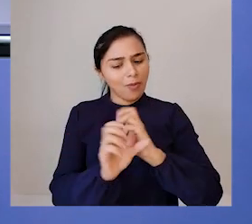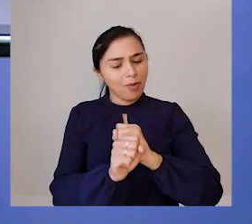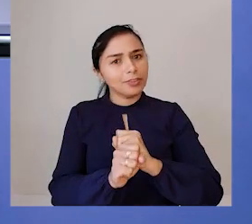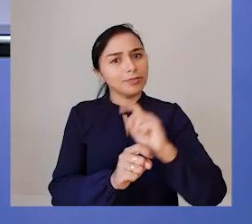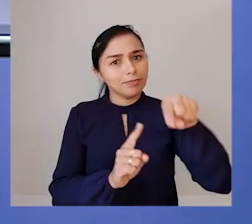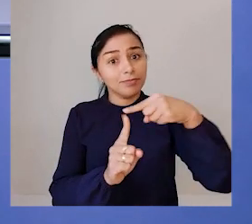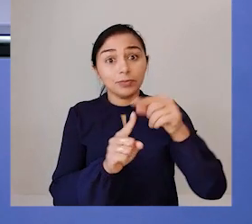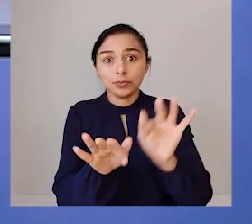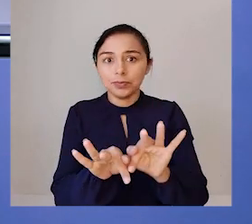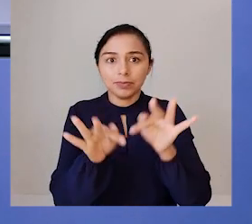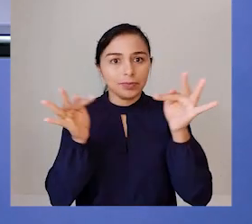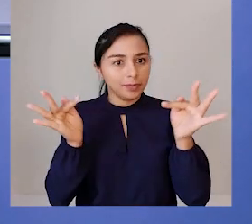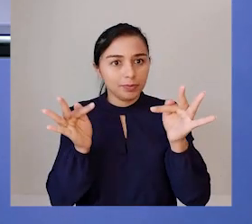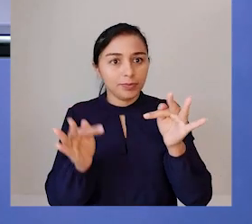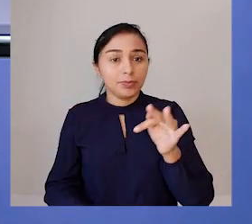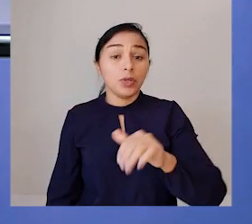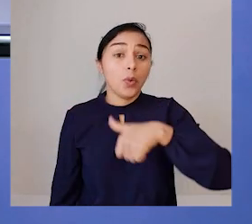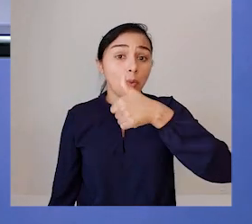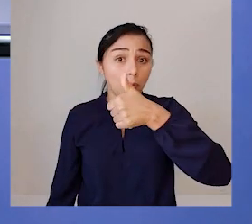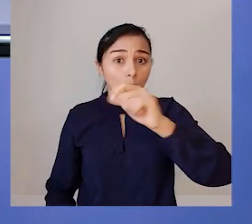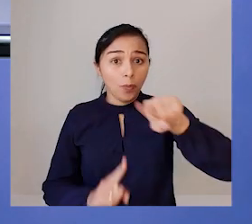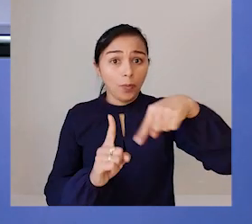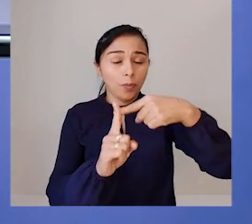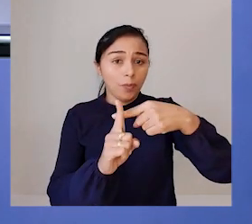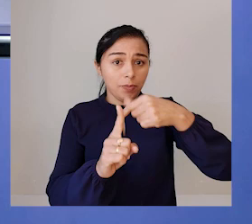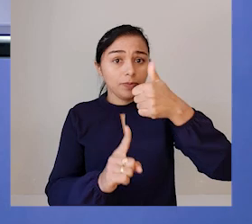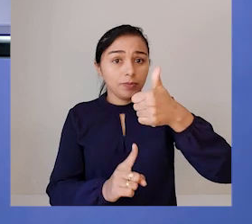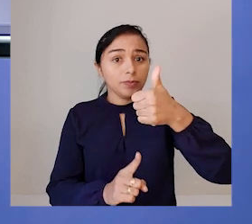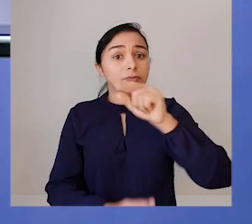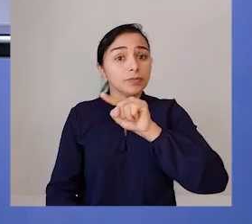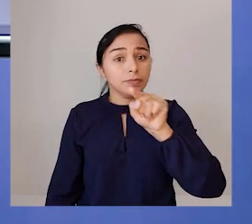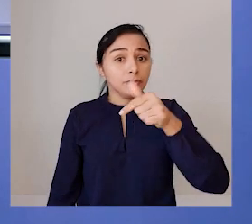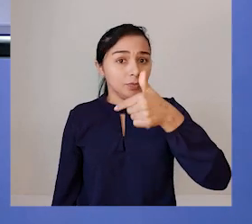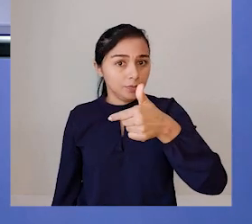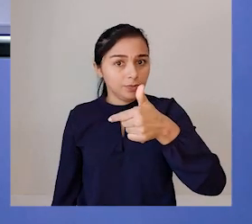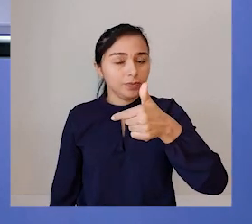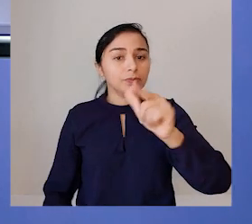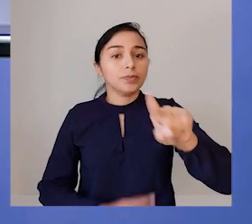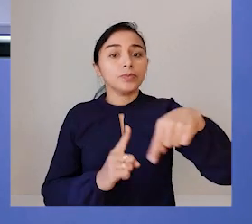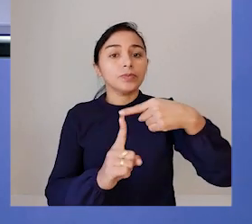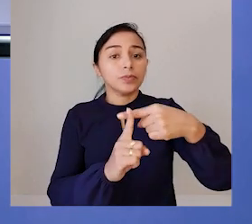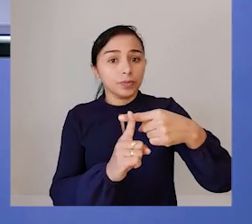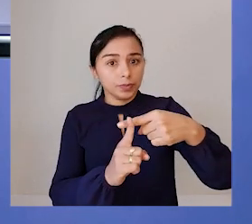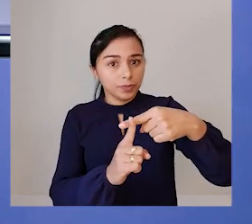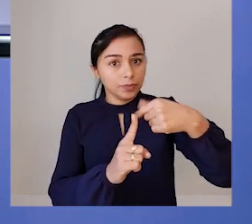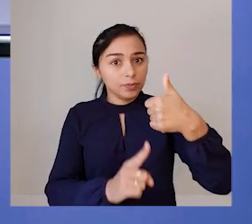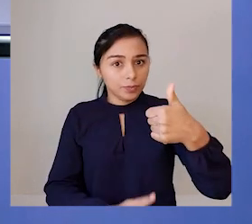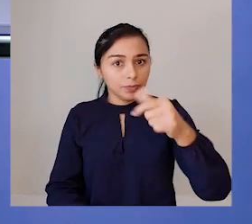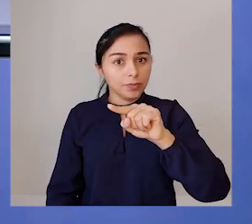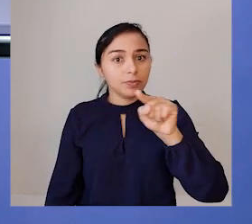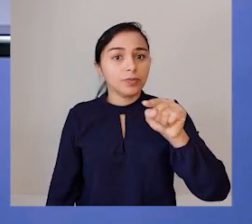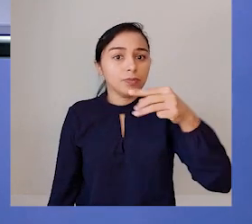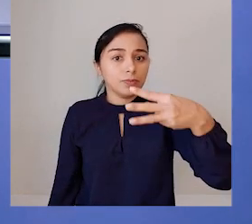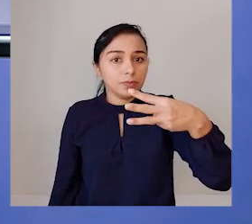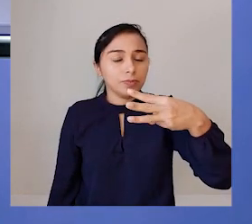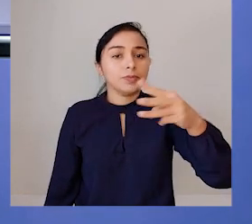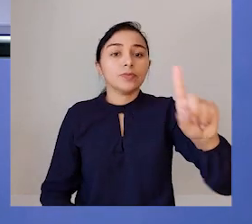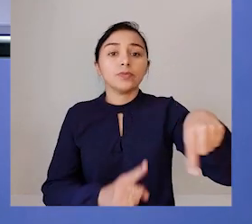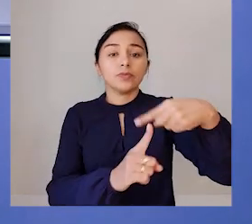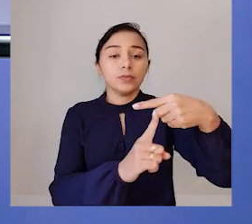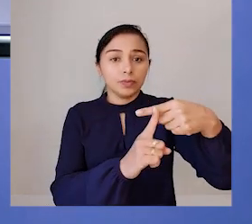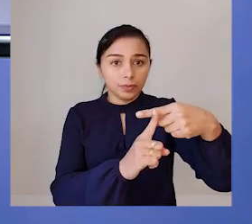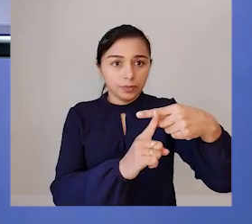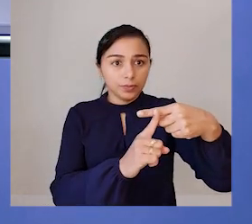bem simplesinha. 1 mais 1, 2. 2 mais 1, 3.